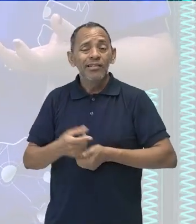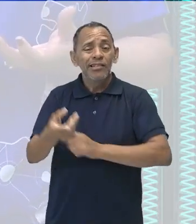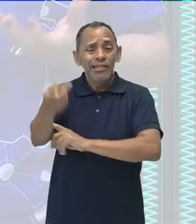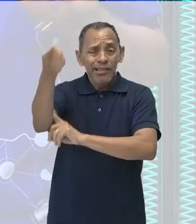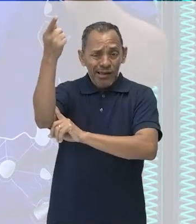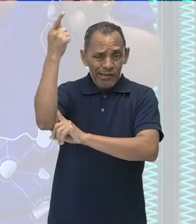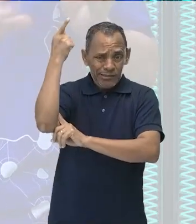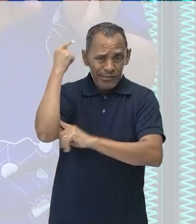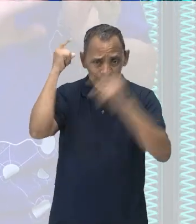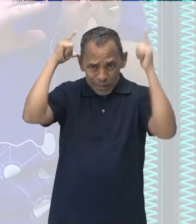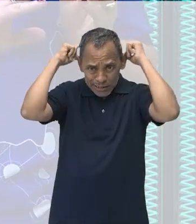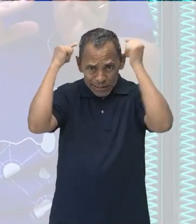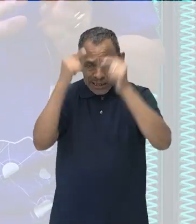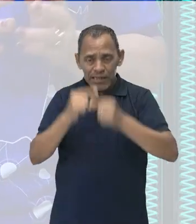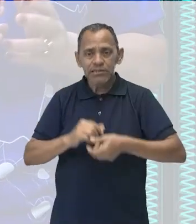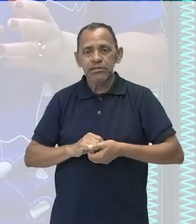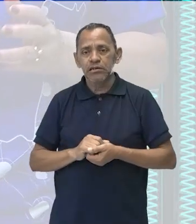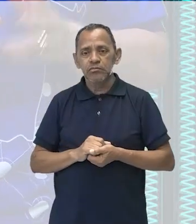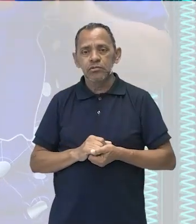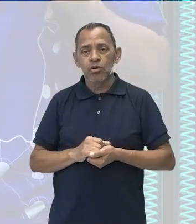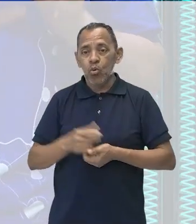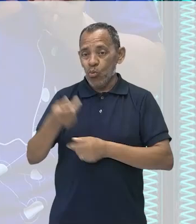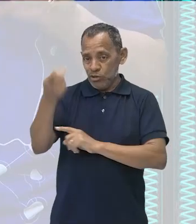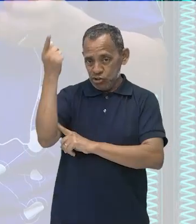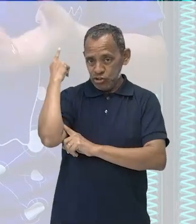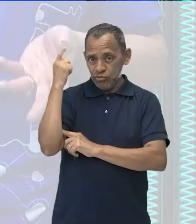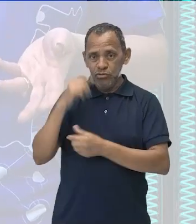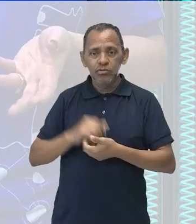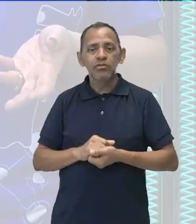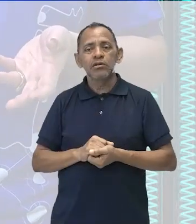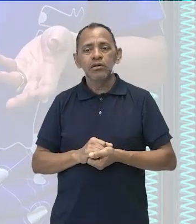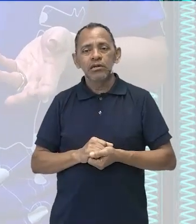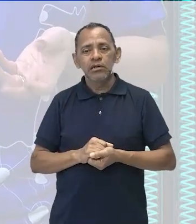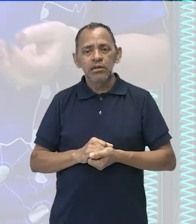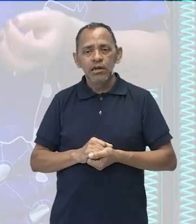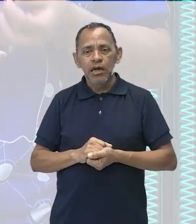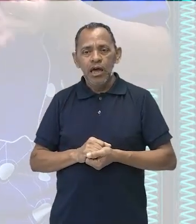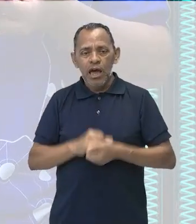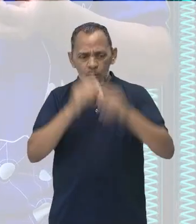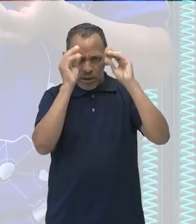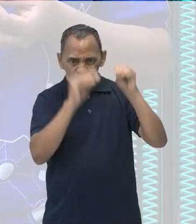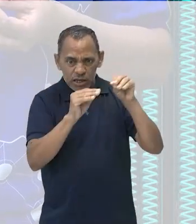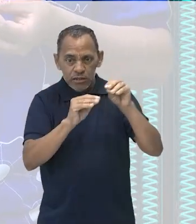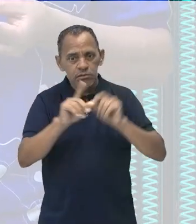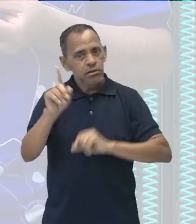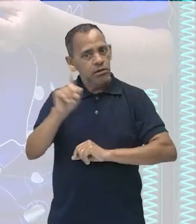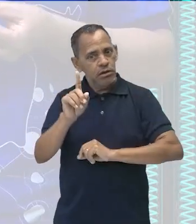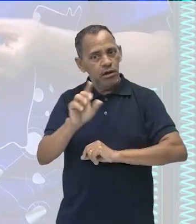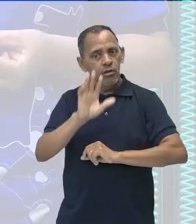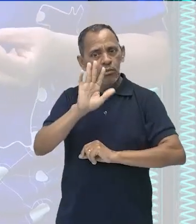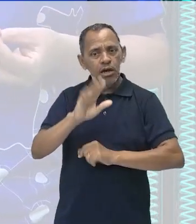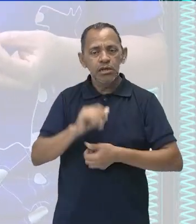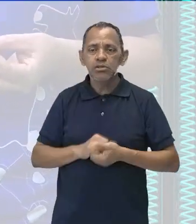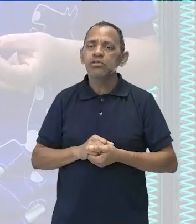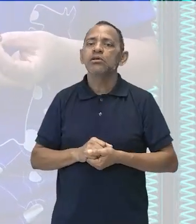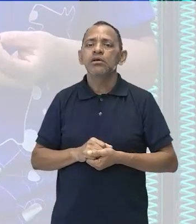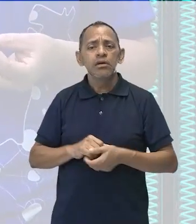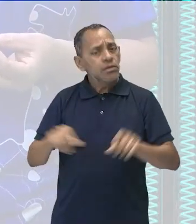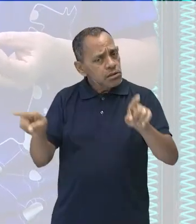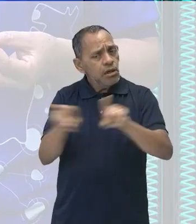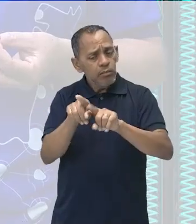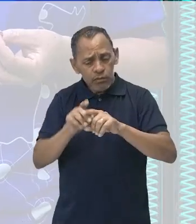quer dizer, o antigo, o erudito, ele não é abandonado. Ele vai também suprir